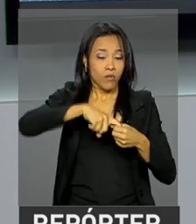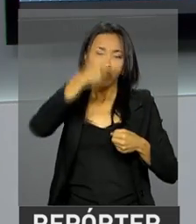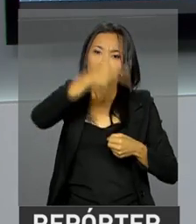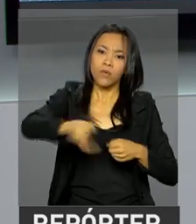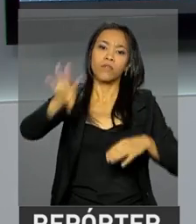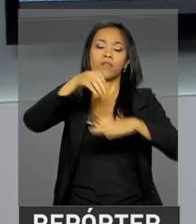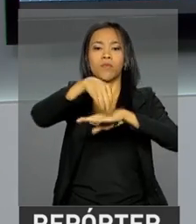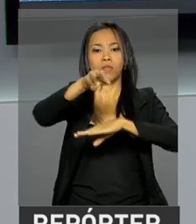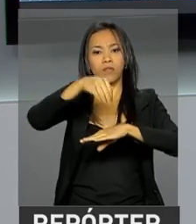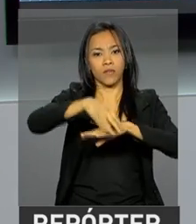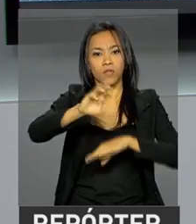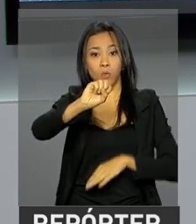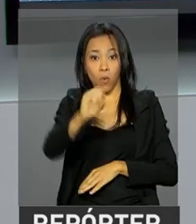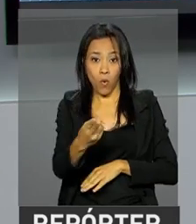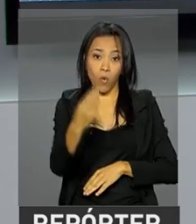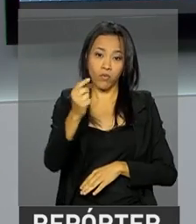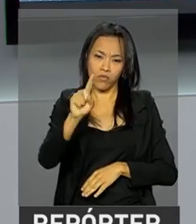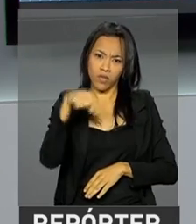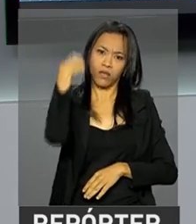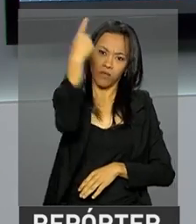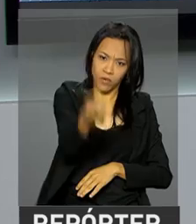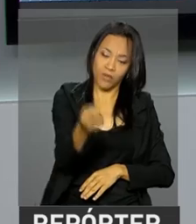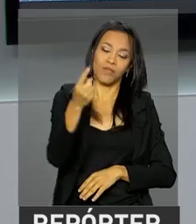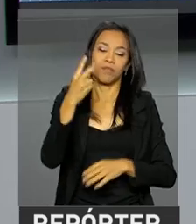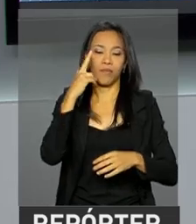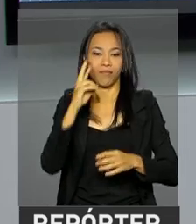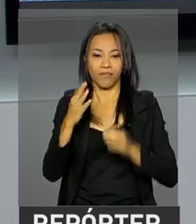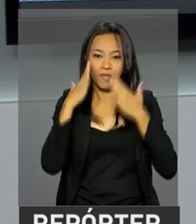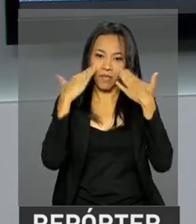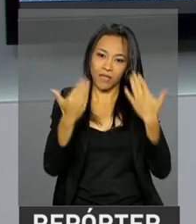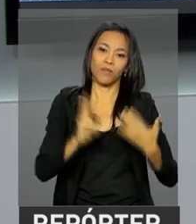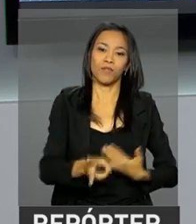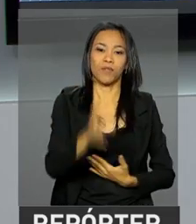outras informações ou em uma hora na nossa próxima edição.